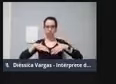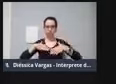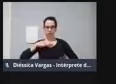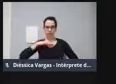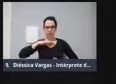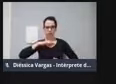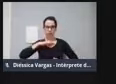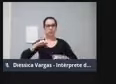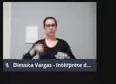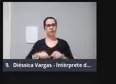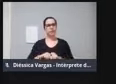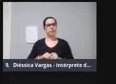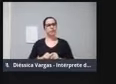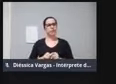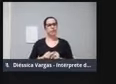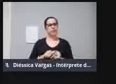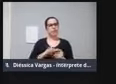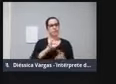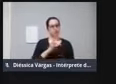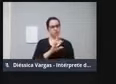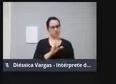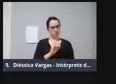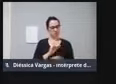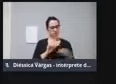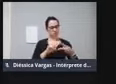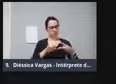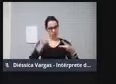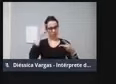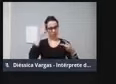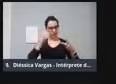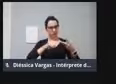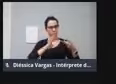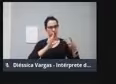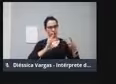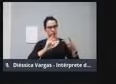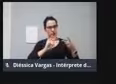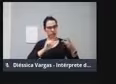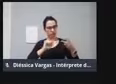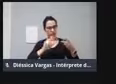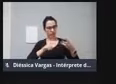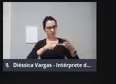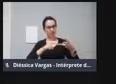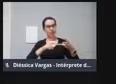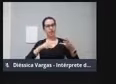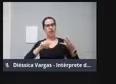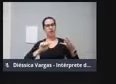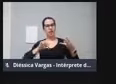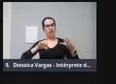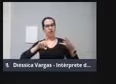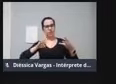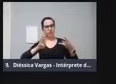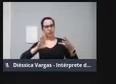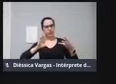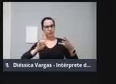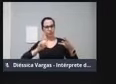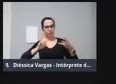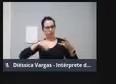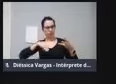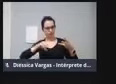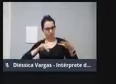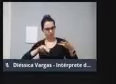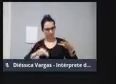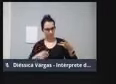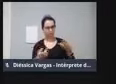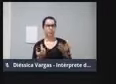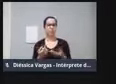abdômen, né, para vocês terem uma ideia, né, os insetos são os animais mais diversos do planeta, né,